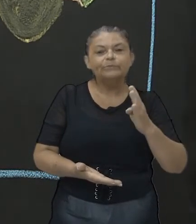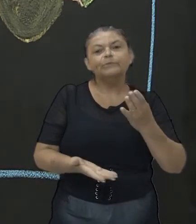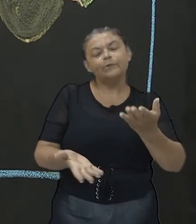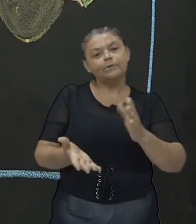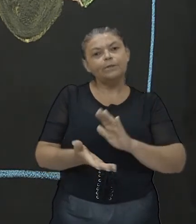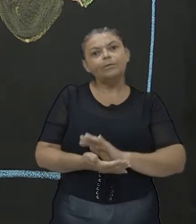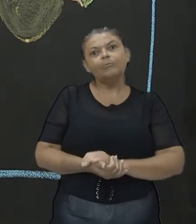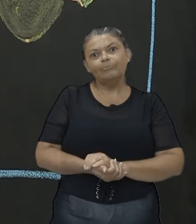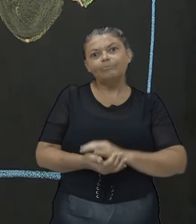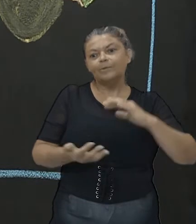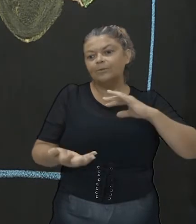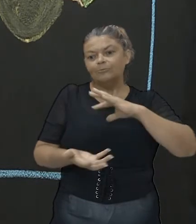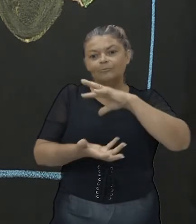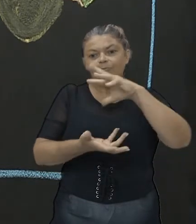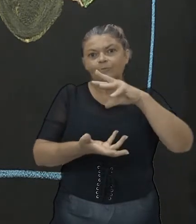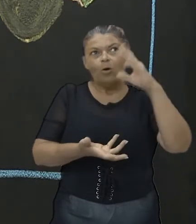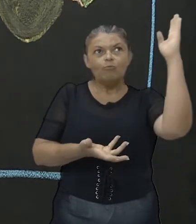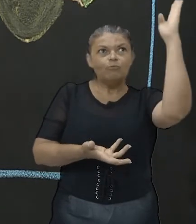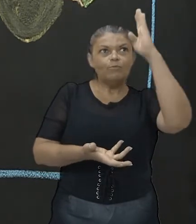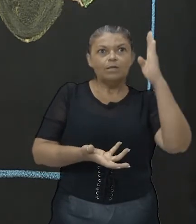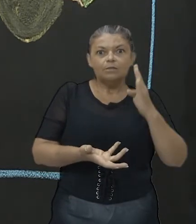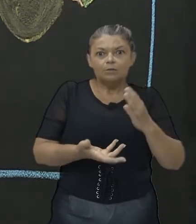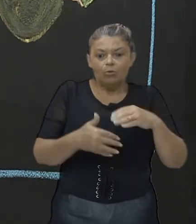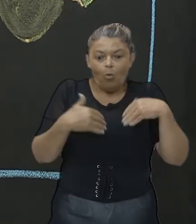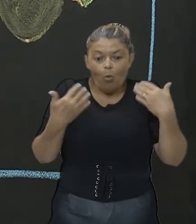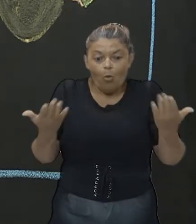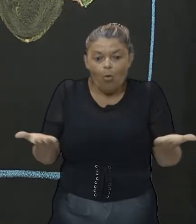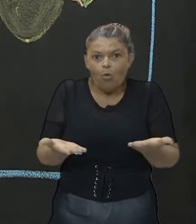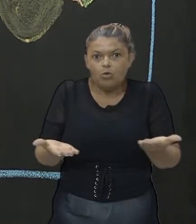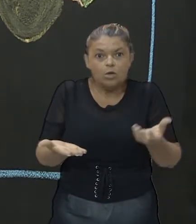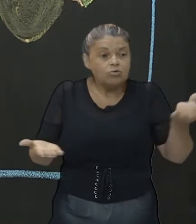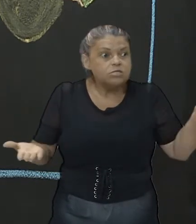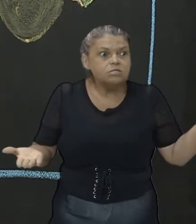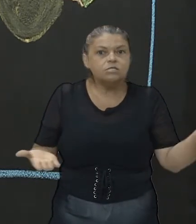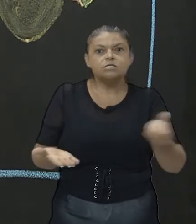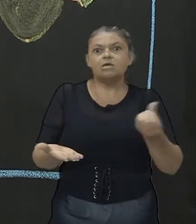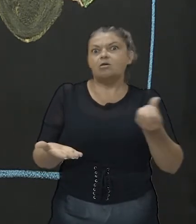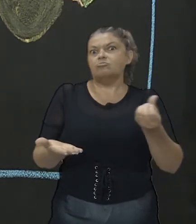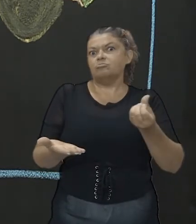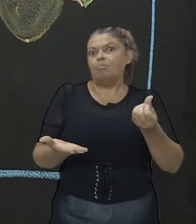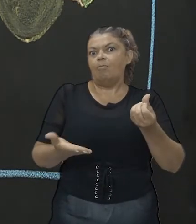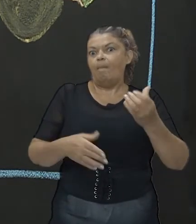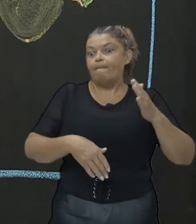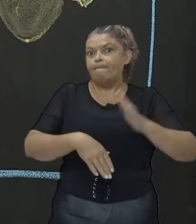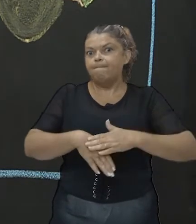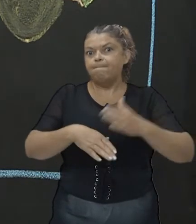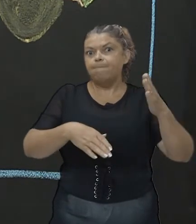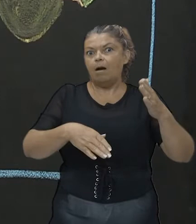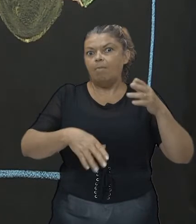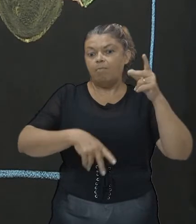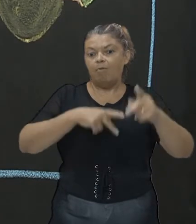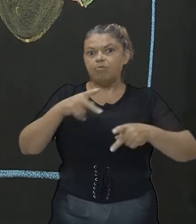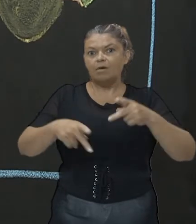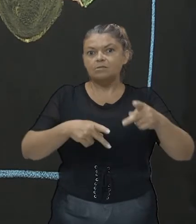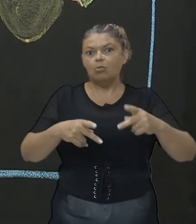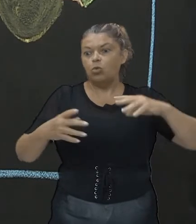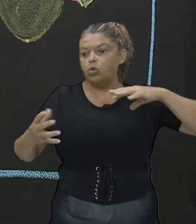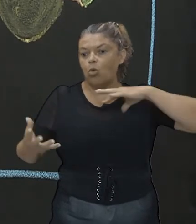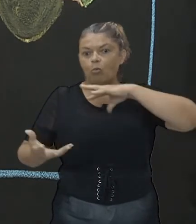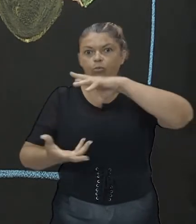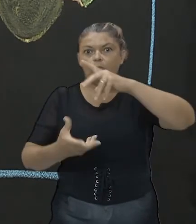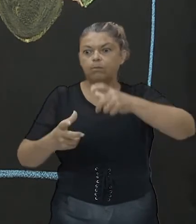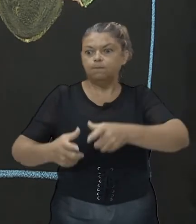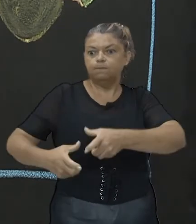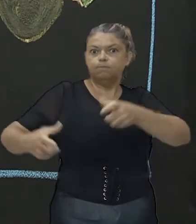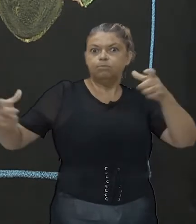população mundial. O Brasil hoje é o sexto maior país em população, pois o Paquistão já aumentou a sua